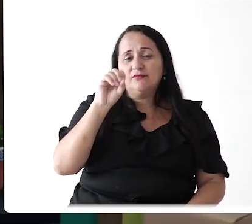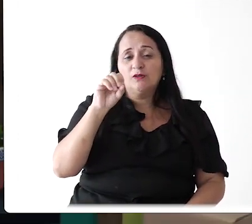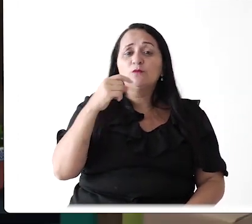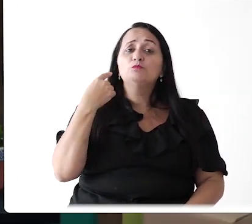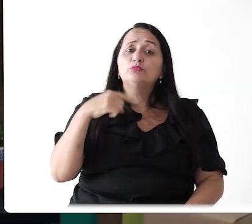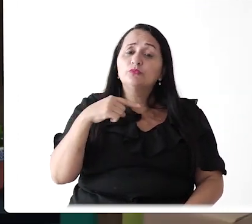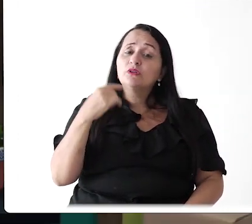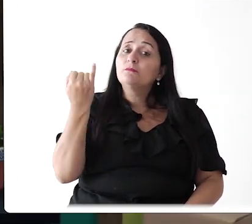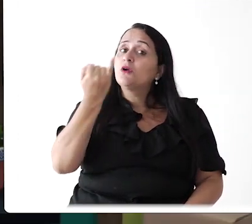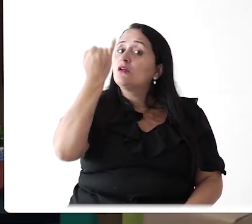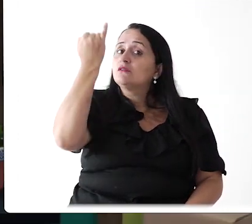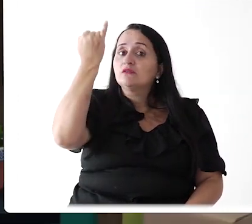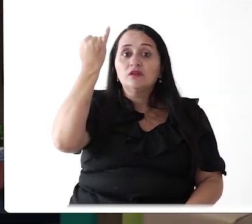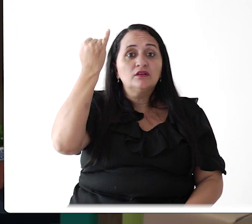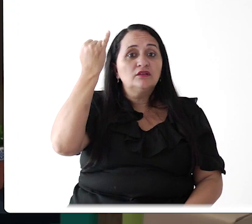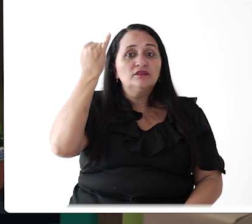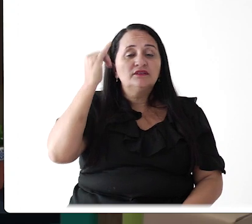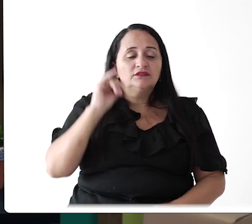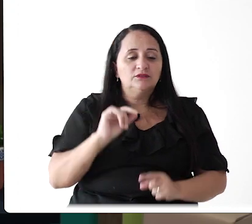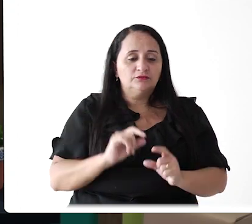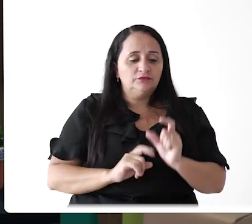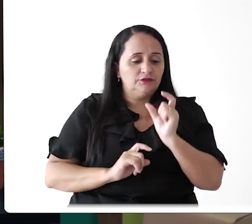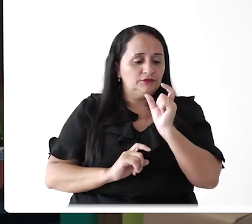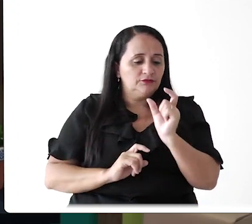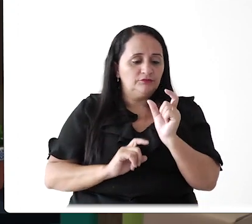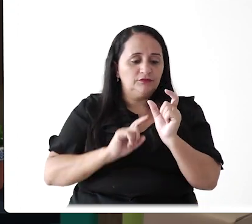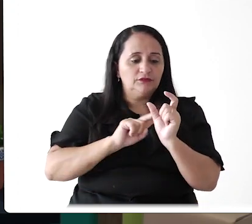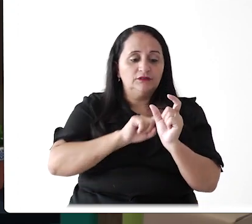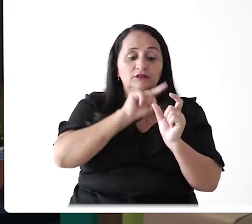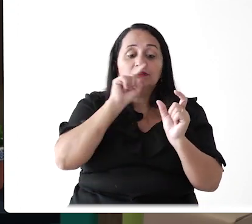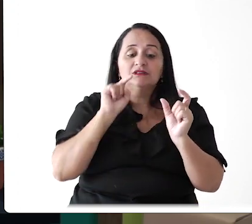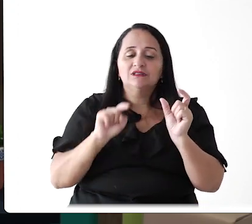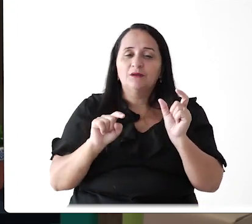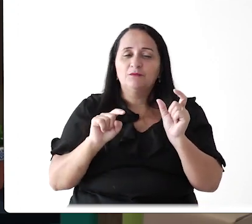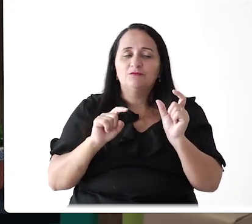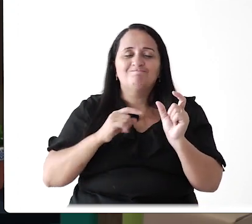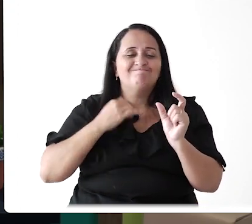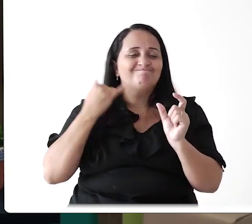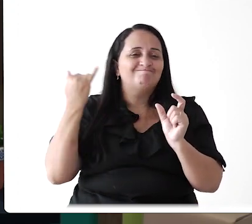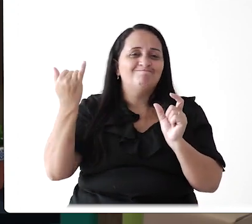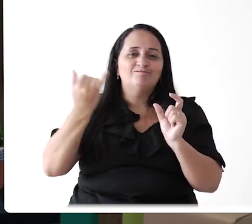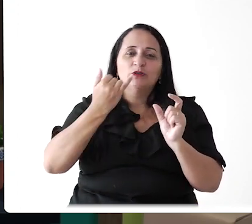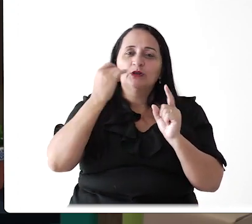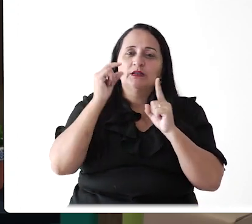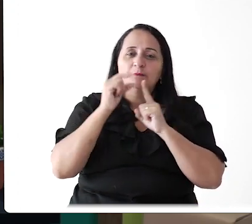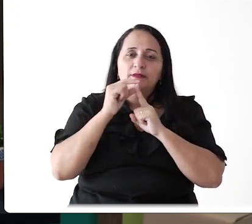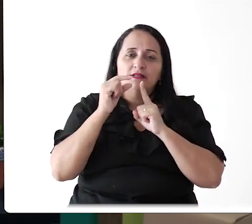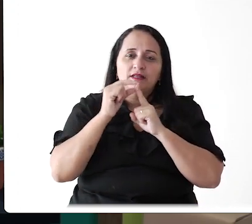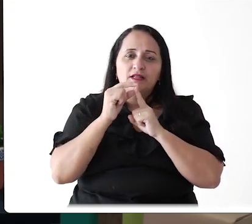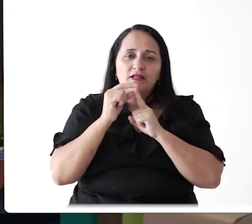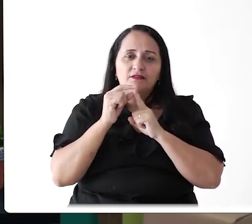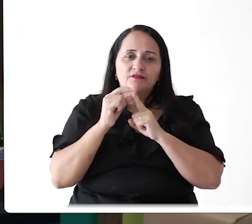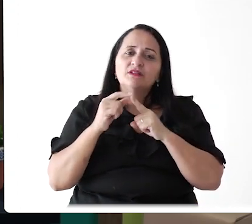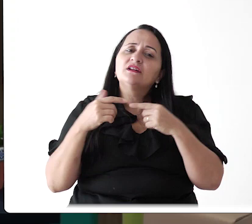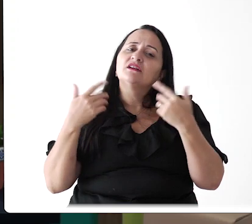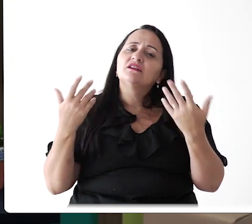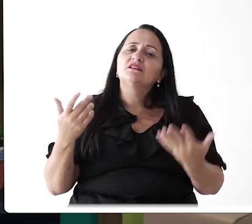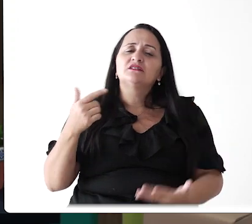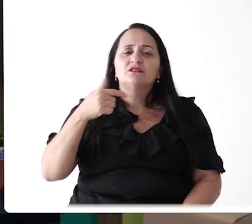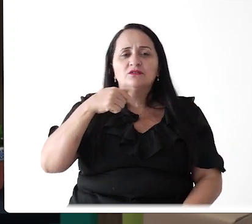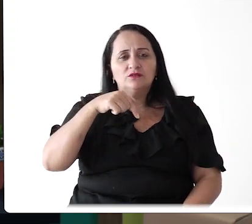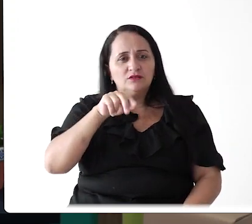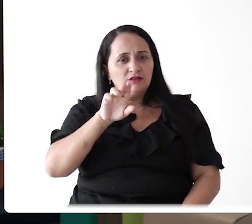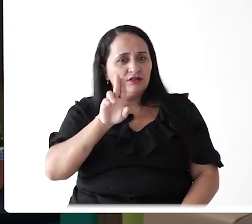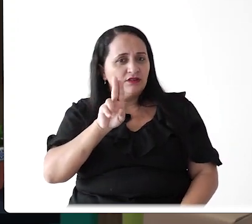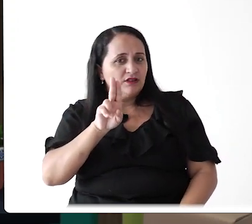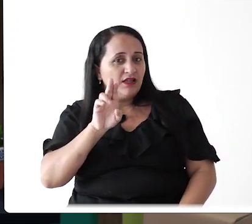a parte que vem depois delas são fundamentais. Então, que... Então, esse atual surto da gripe